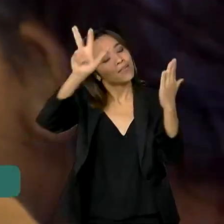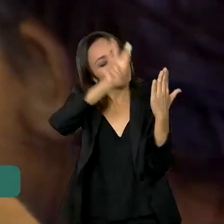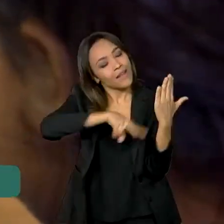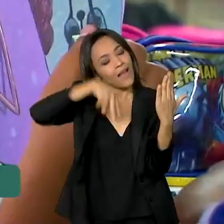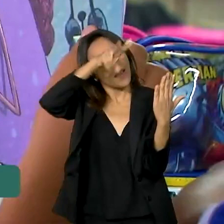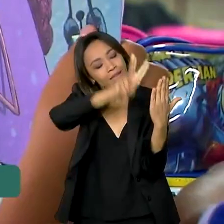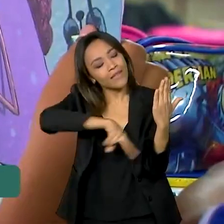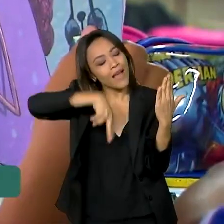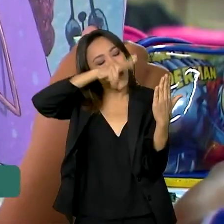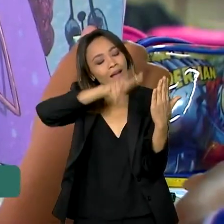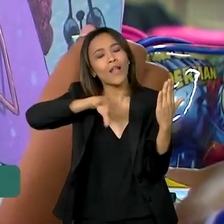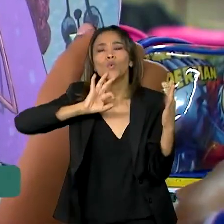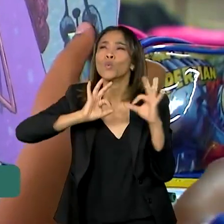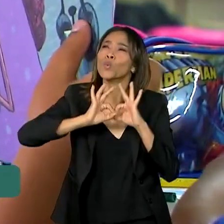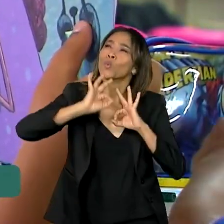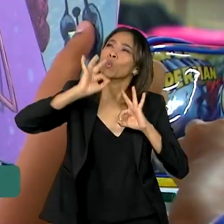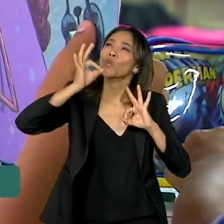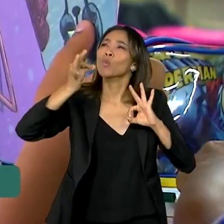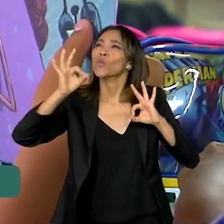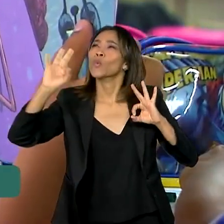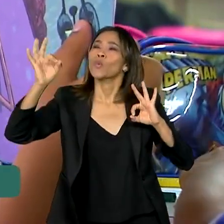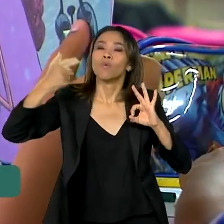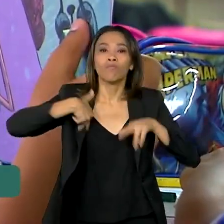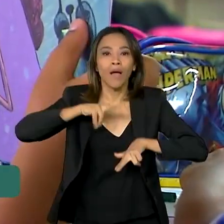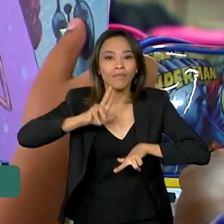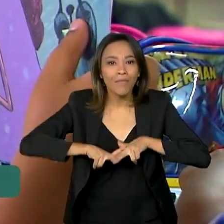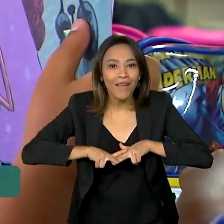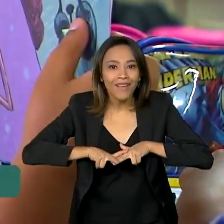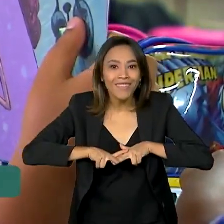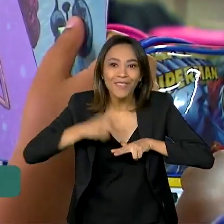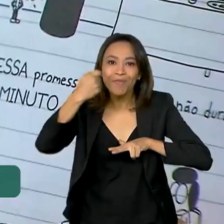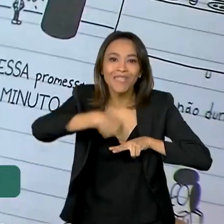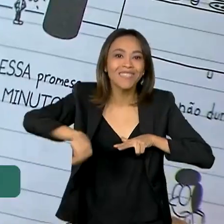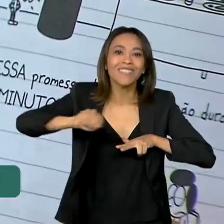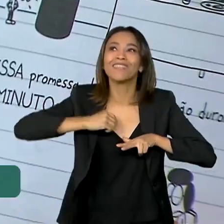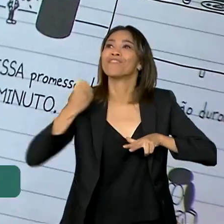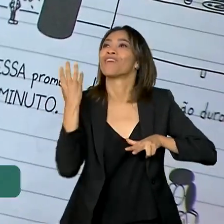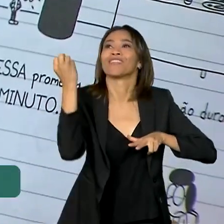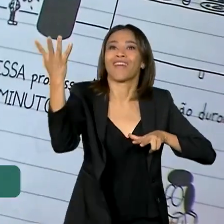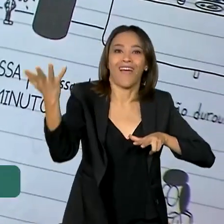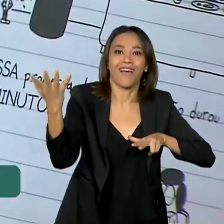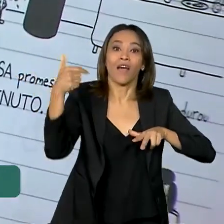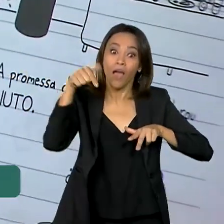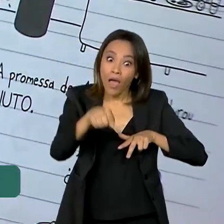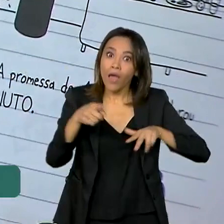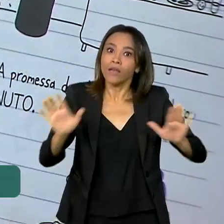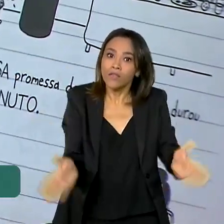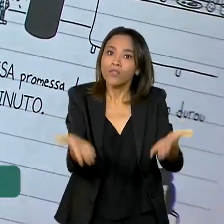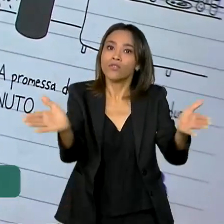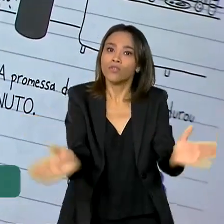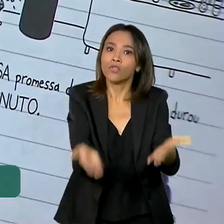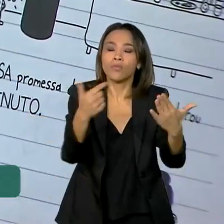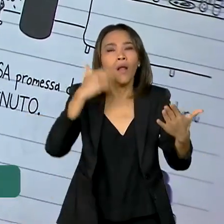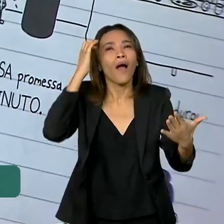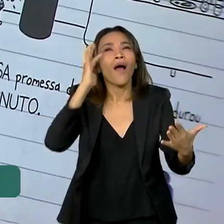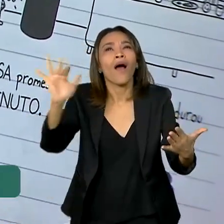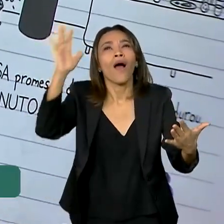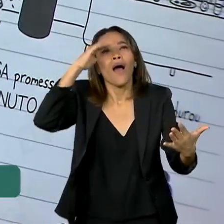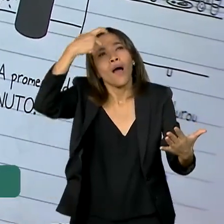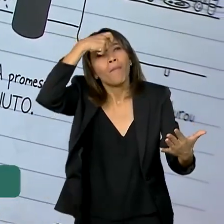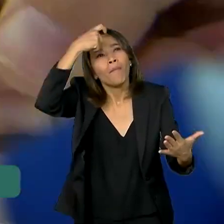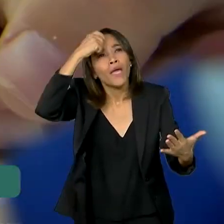viajar por mundos distantes sem sair do lugar, é sem dúvida o grande estímulo que desperta a mente